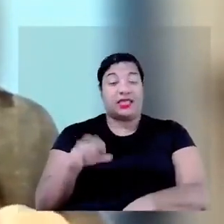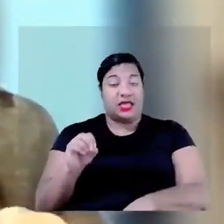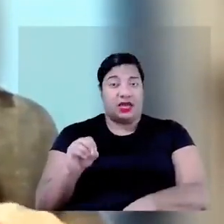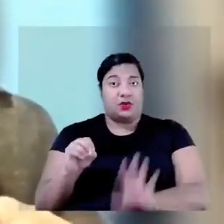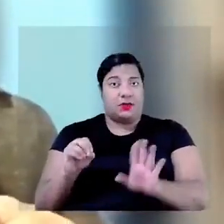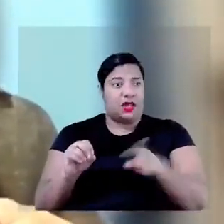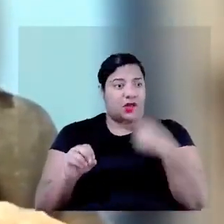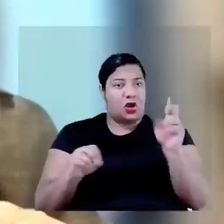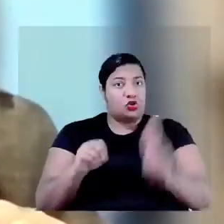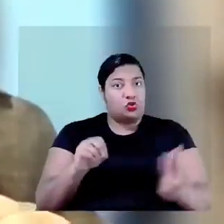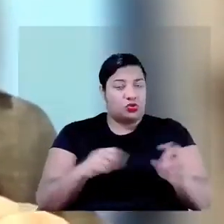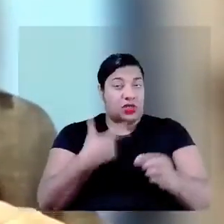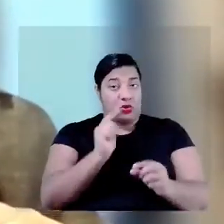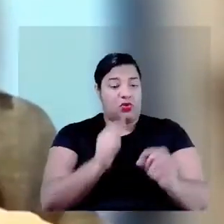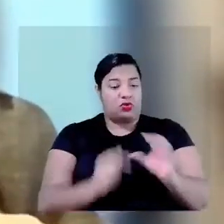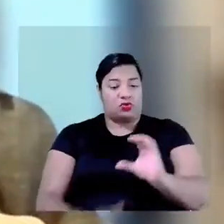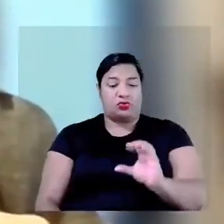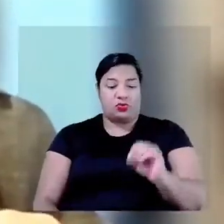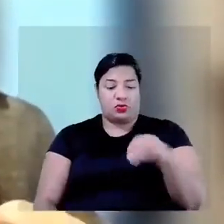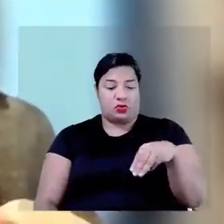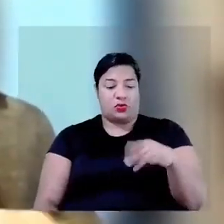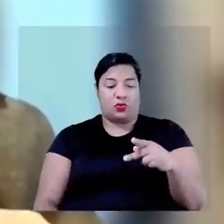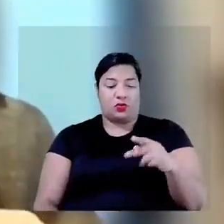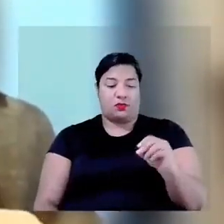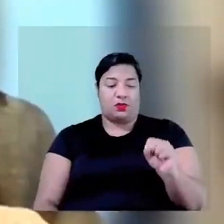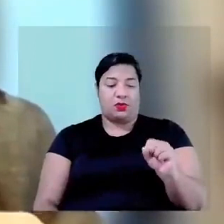E também falta agora